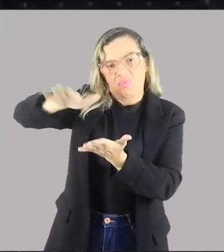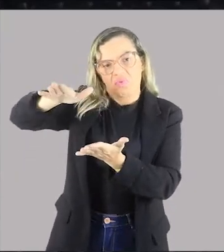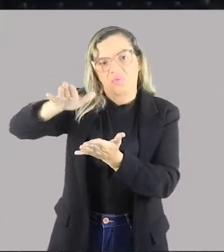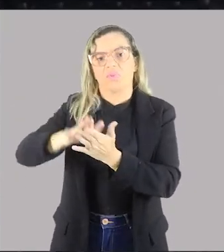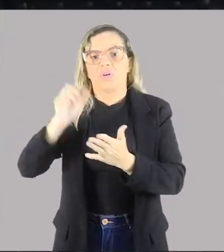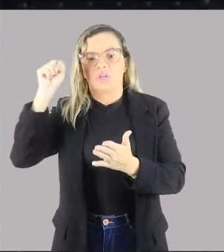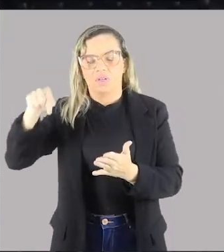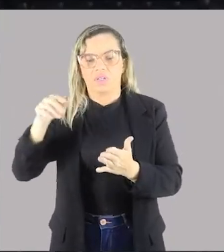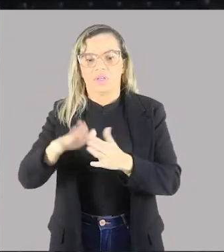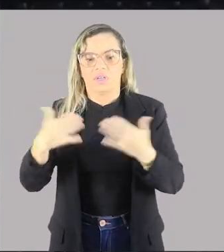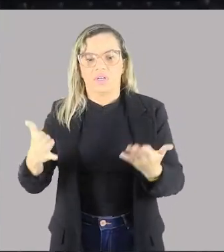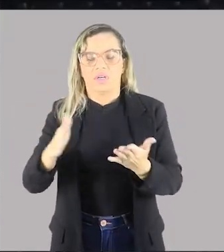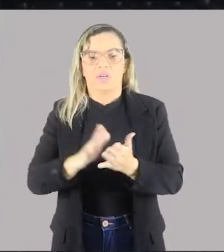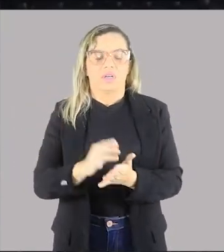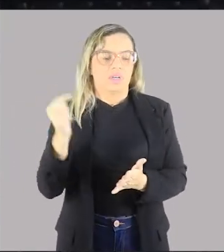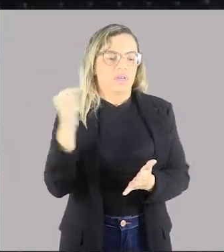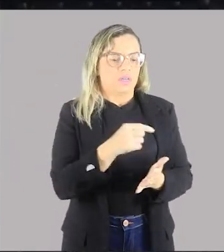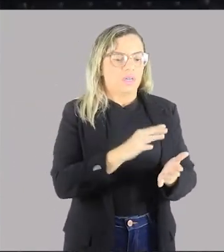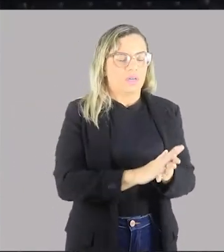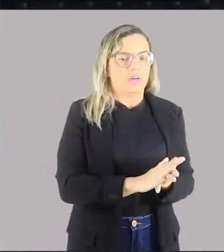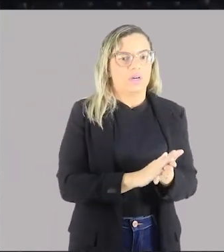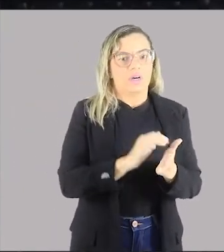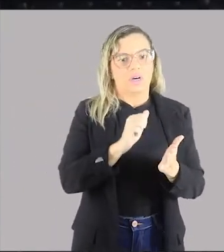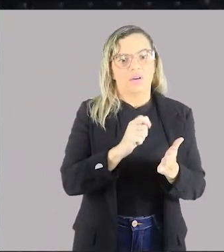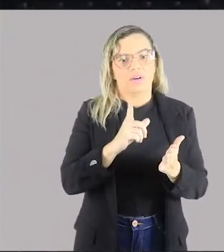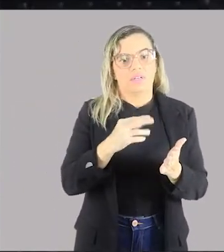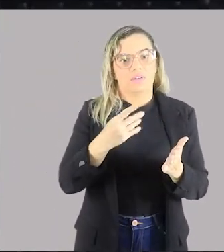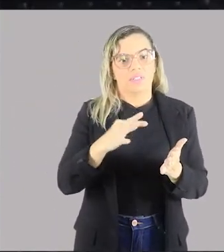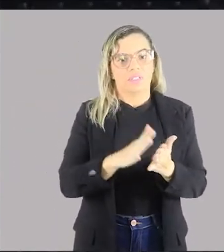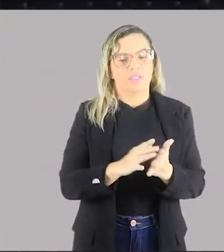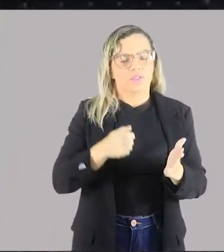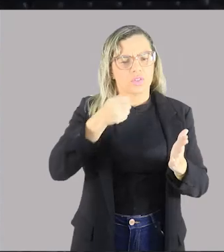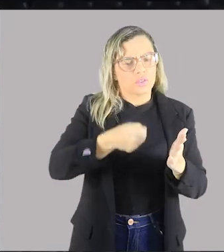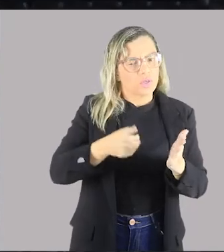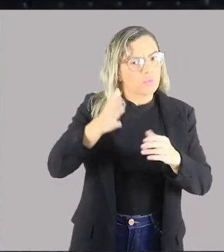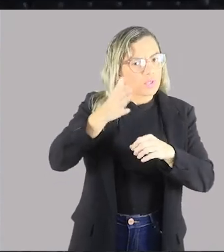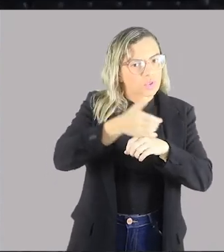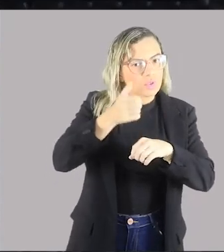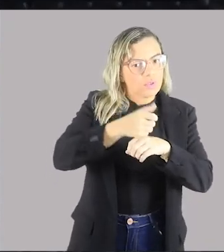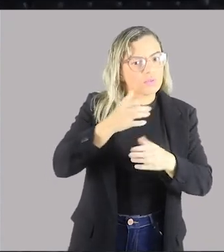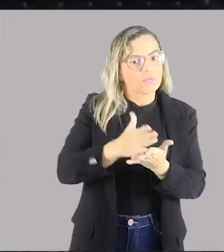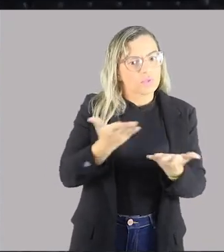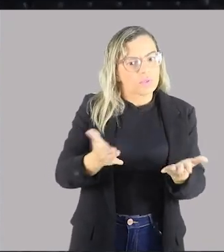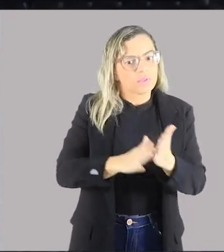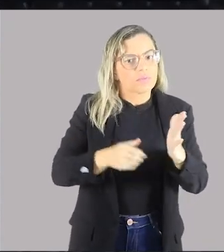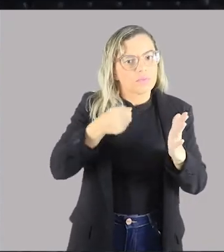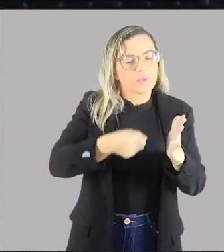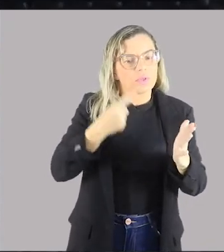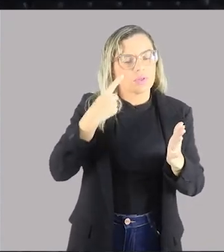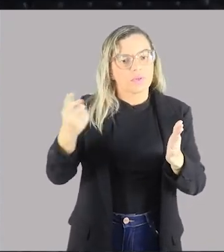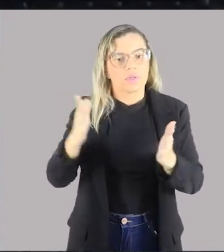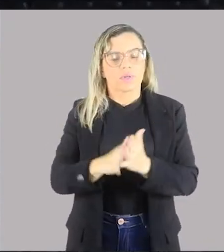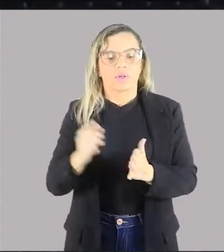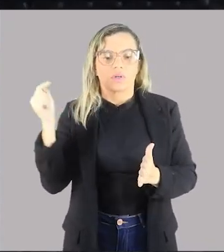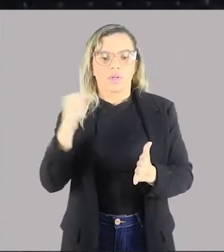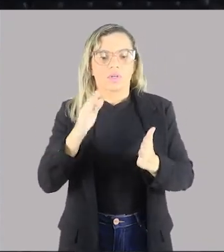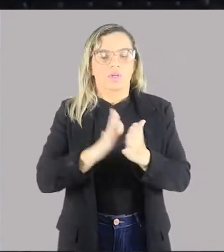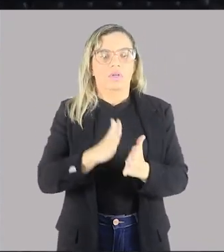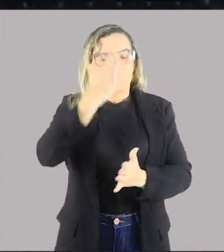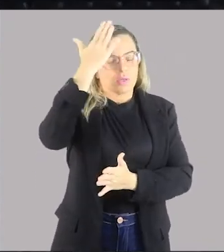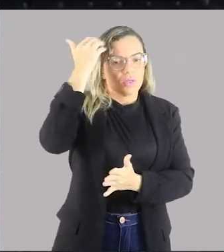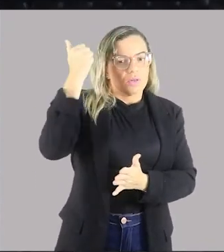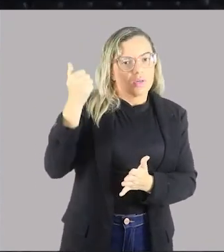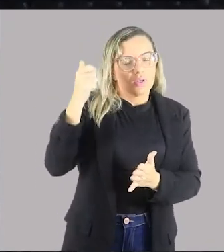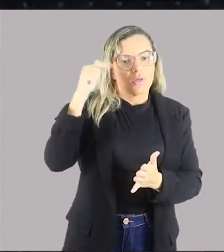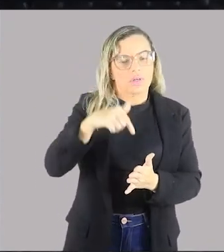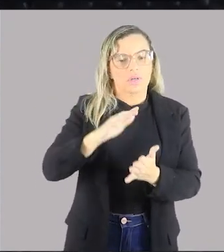a penalidade mais branda é a penalidade de advertência. Para a advertência, é importante que nós saibamos que,